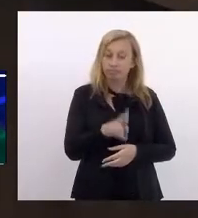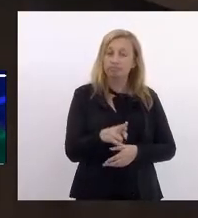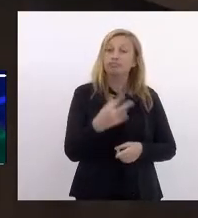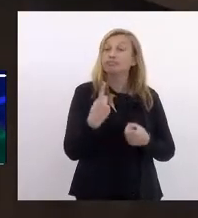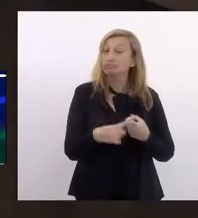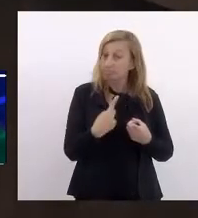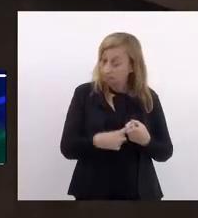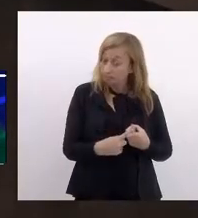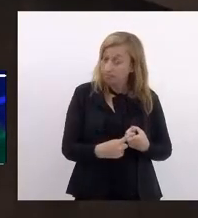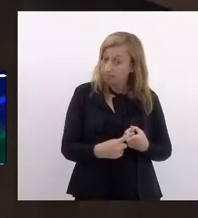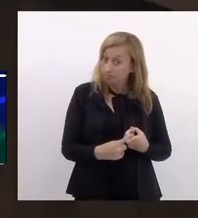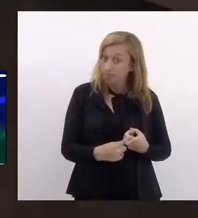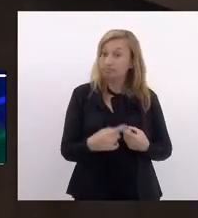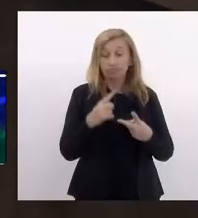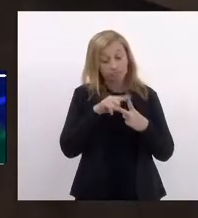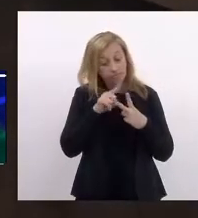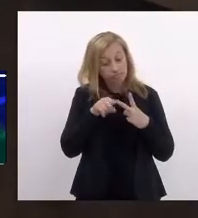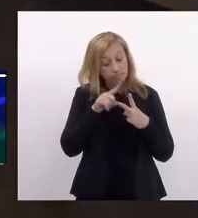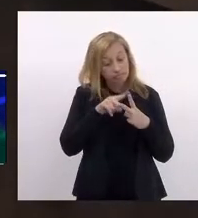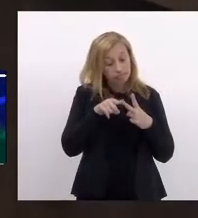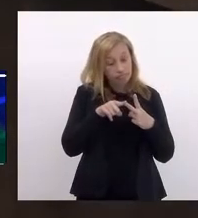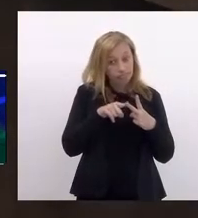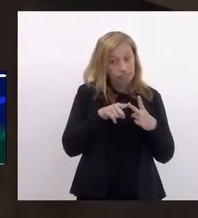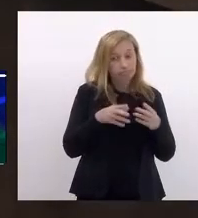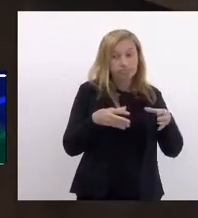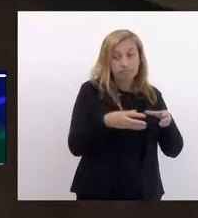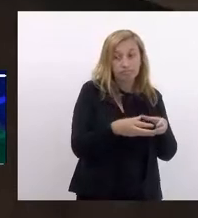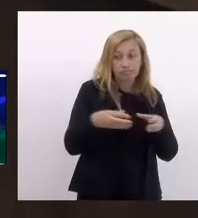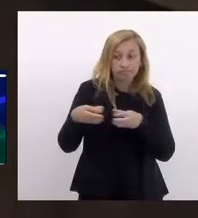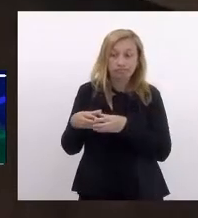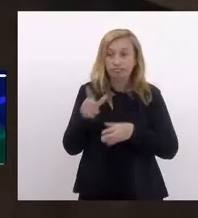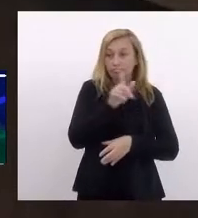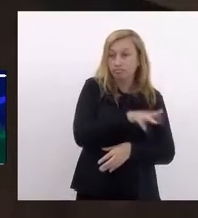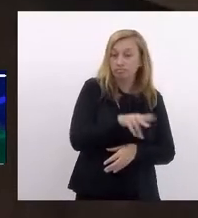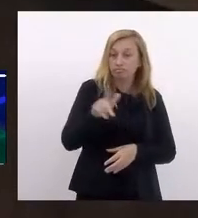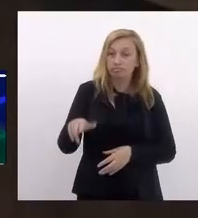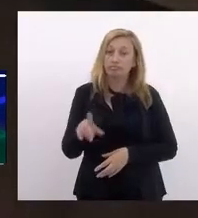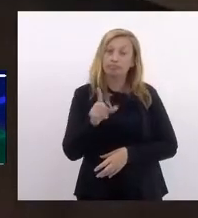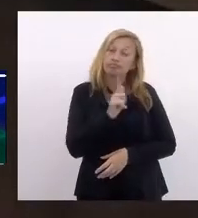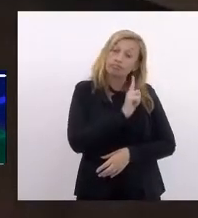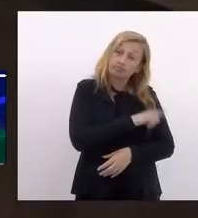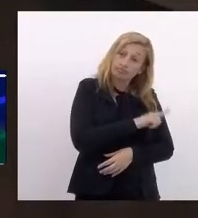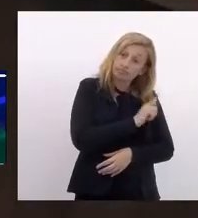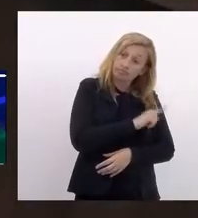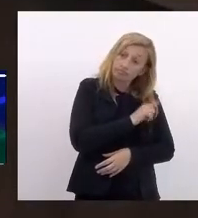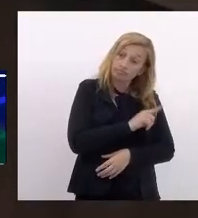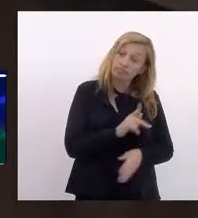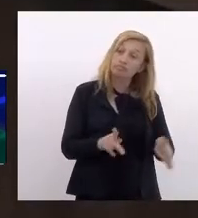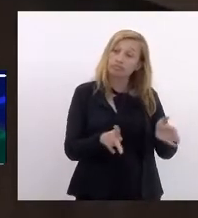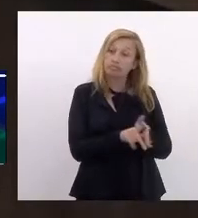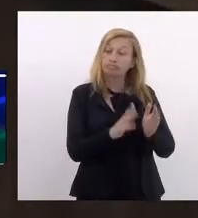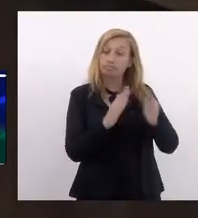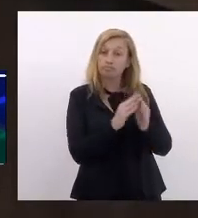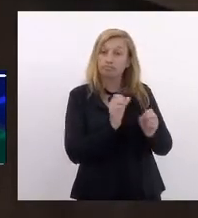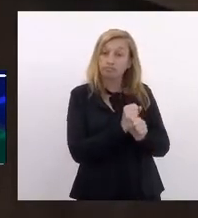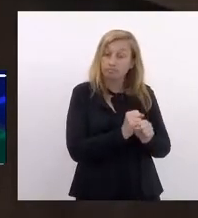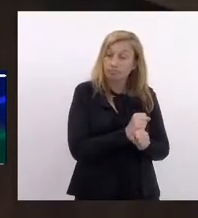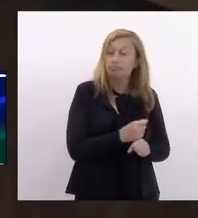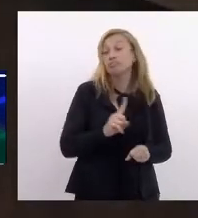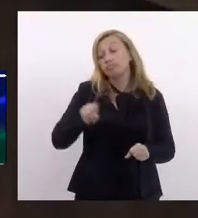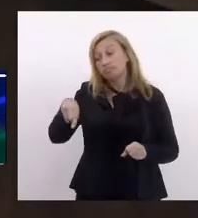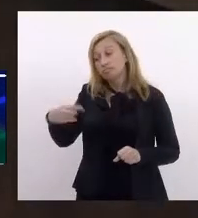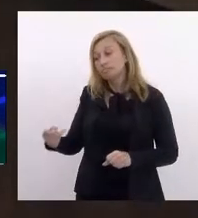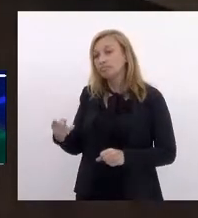porque são duas categorias distintas. Um, gestores, que o projeto está na casa há algum tempo, e